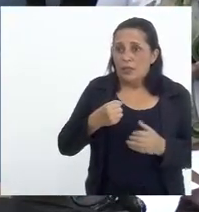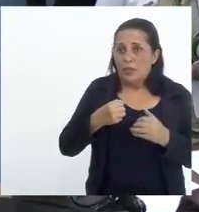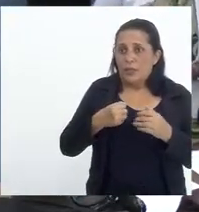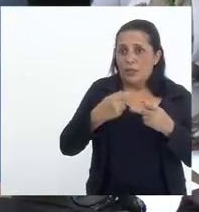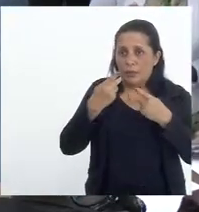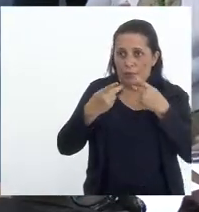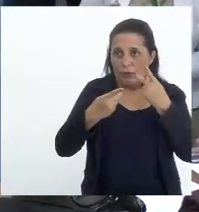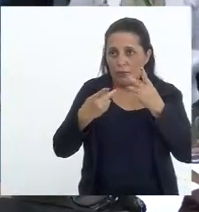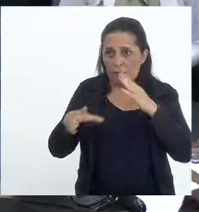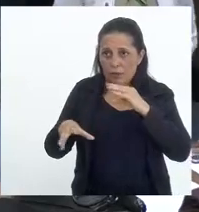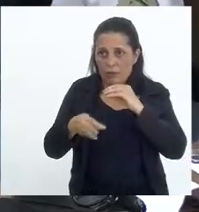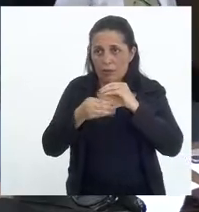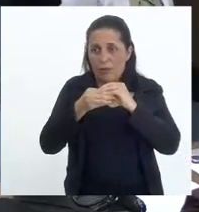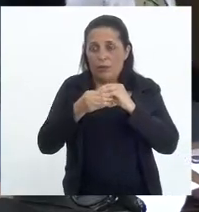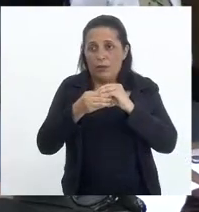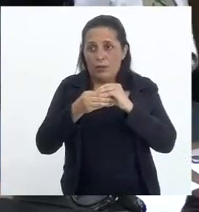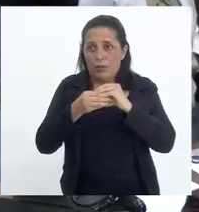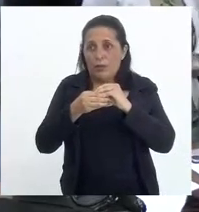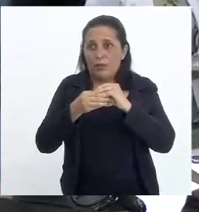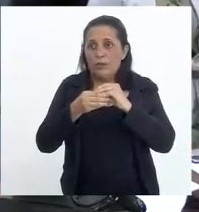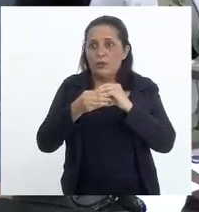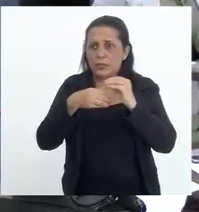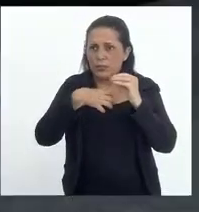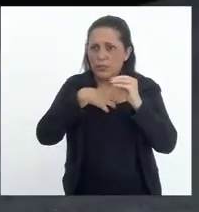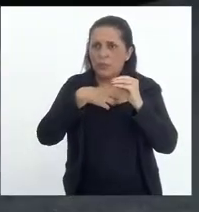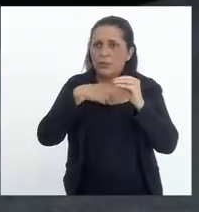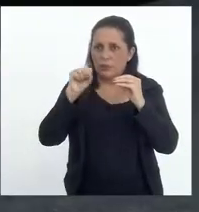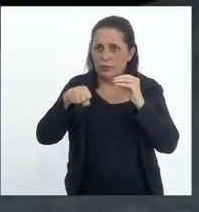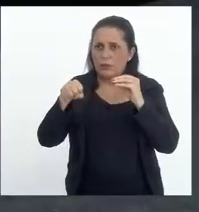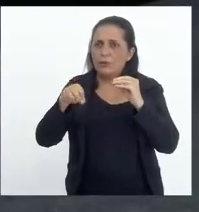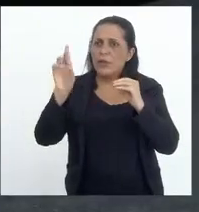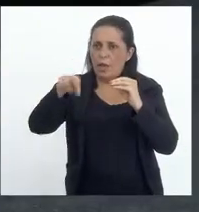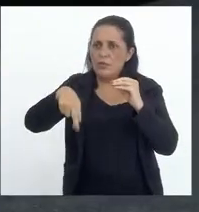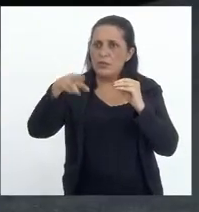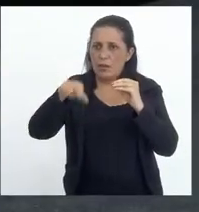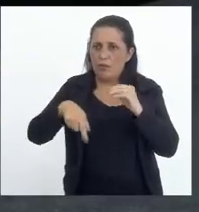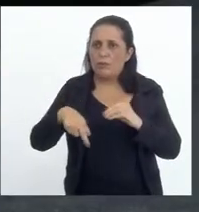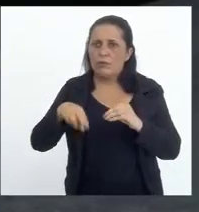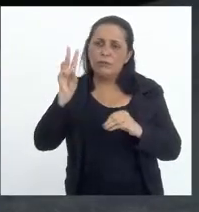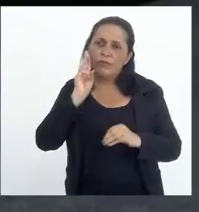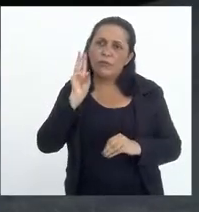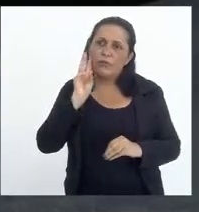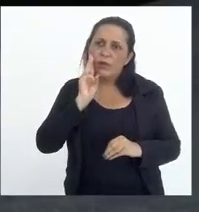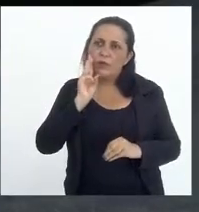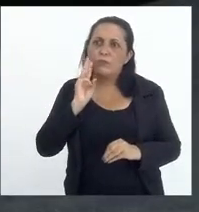acolher a emenda do deputado Valdec. Faz sentido, tem razão. Acolho a